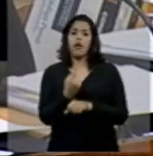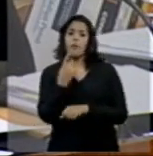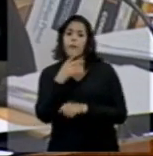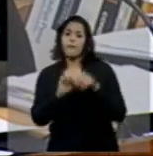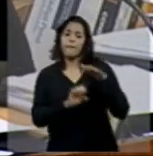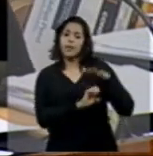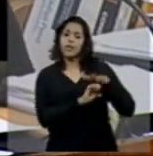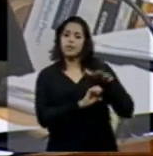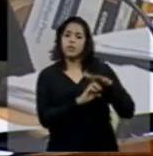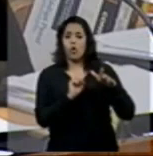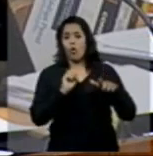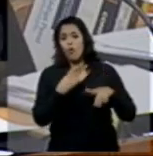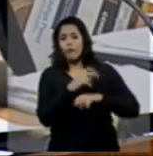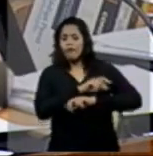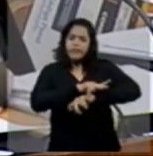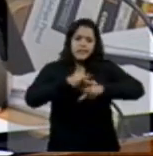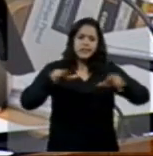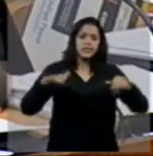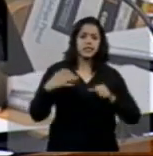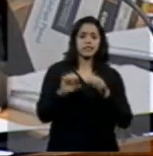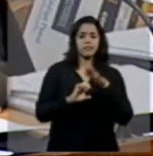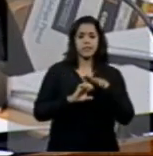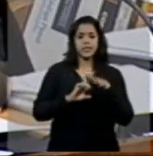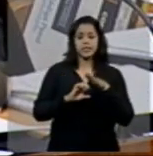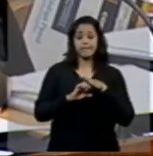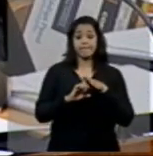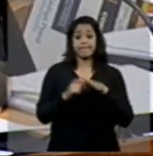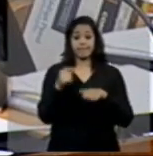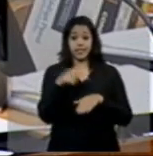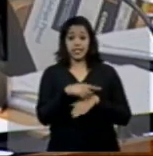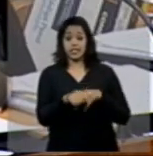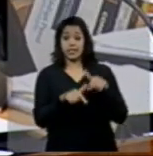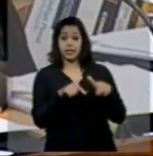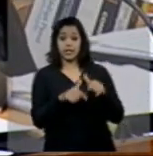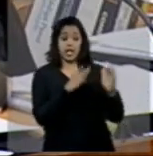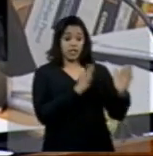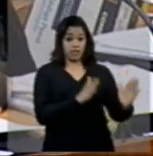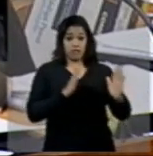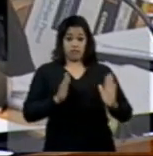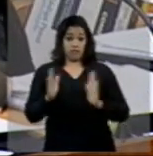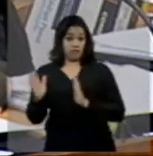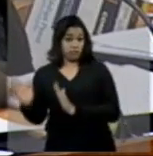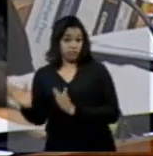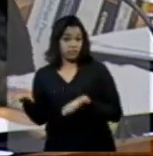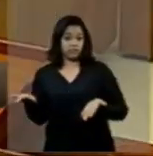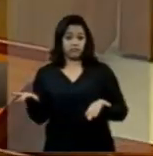empresa ou para várias empresas e prestação de serviço dessas etapas